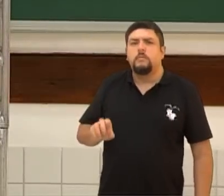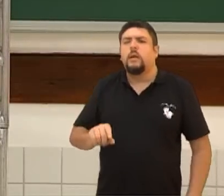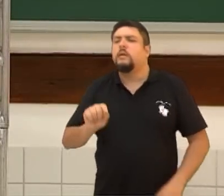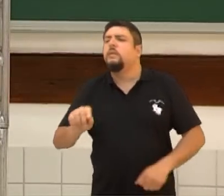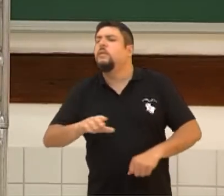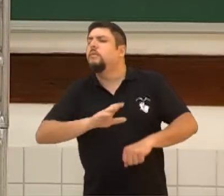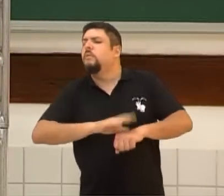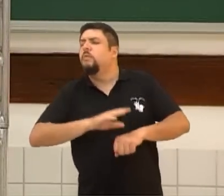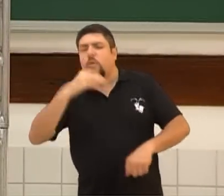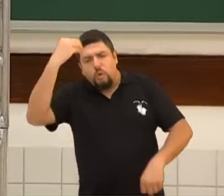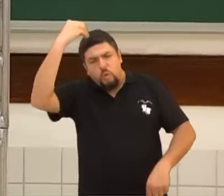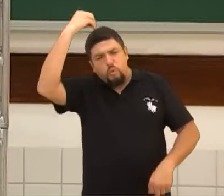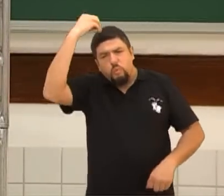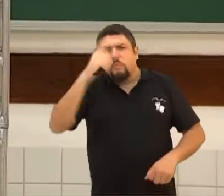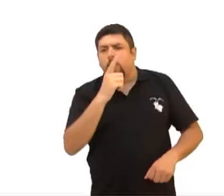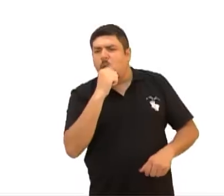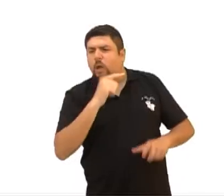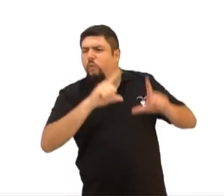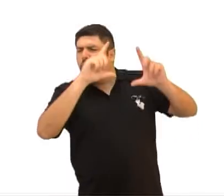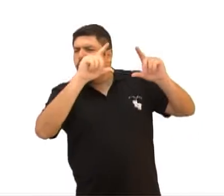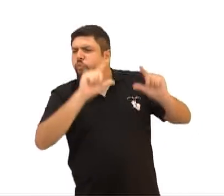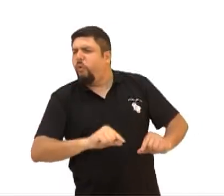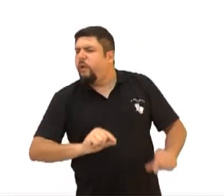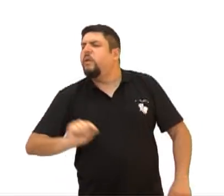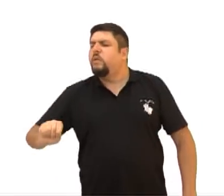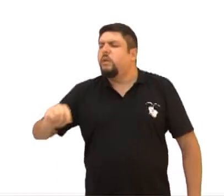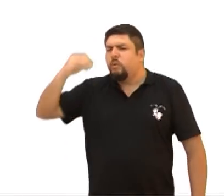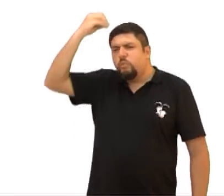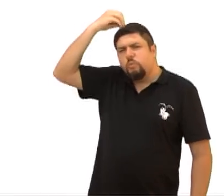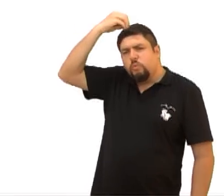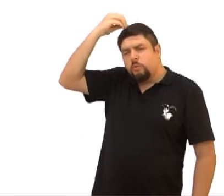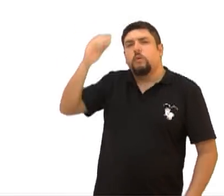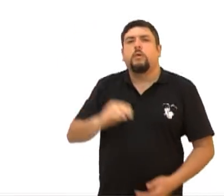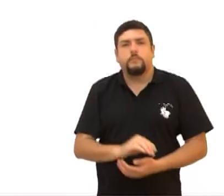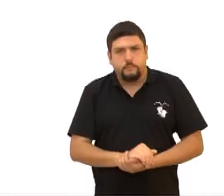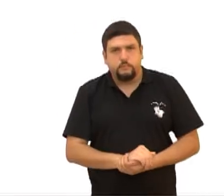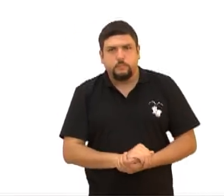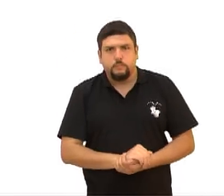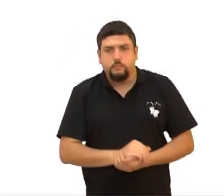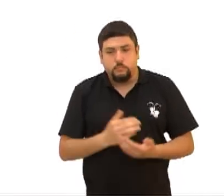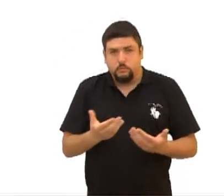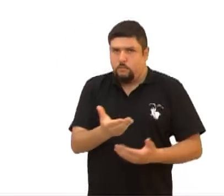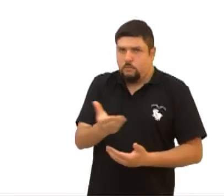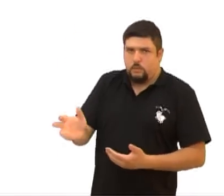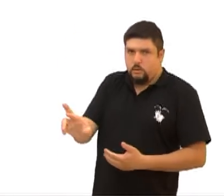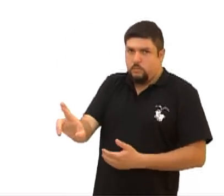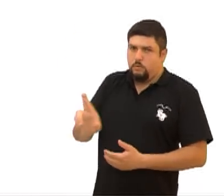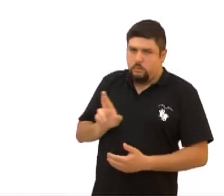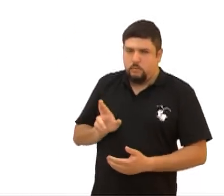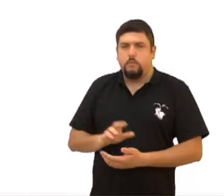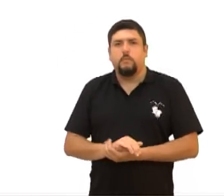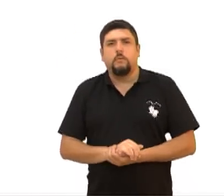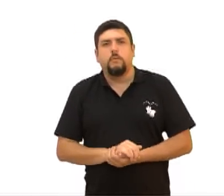crise hídrica, certo? Então, acompanha comigo aqui. Segundo os entrevistados,